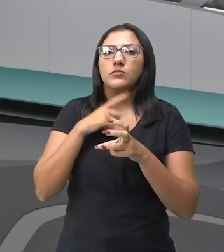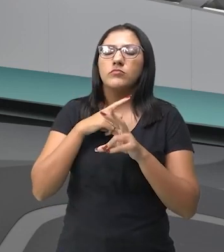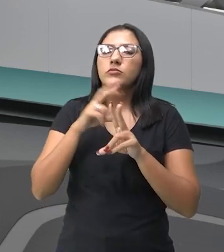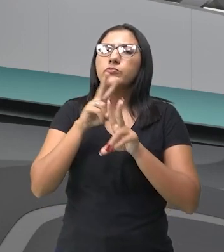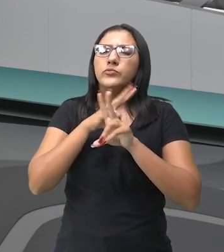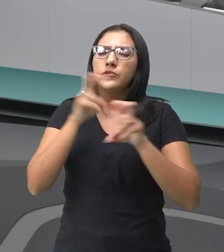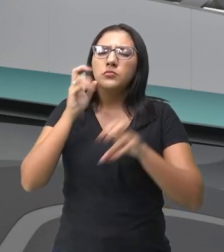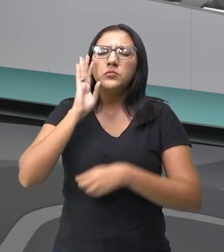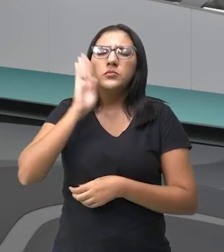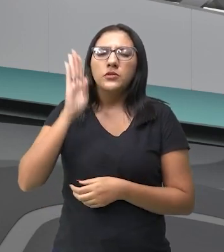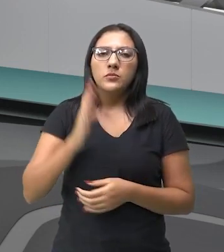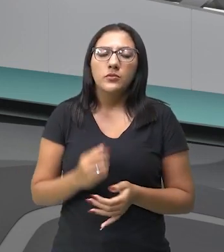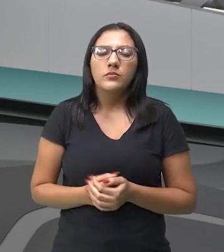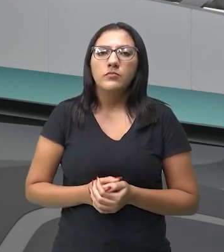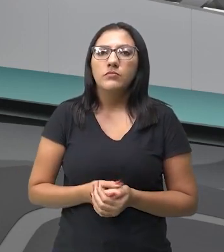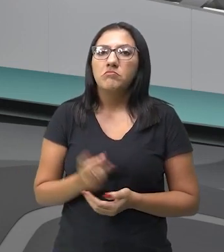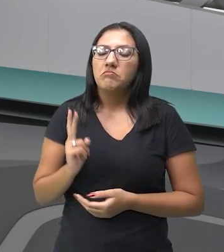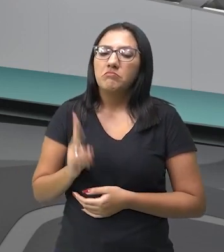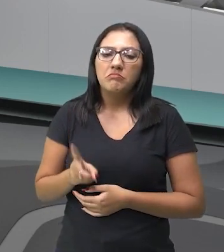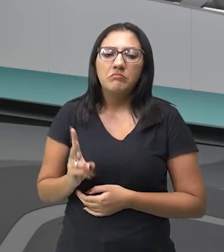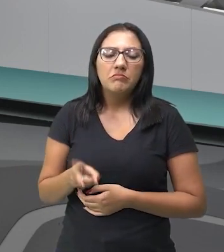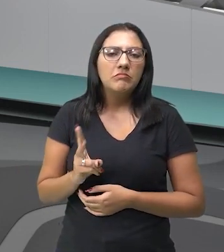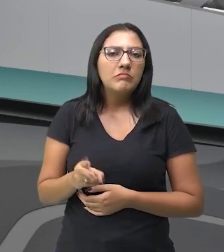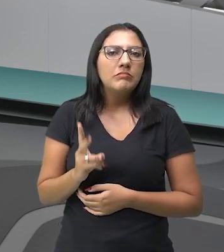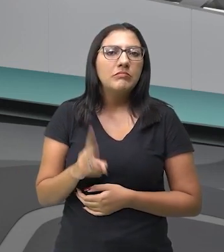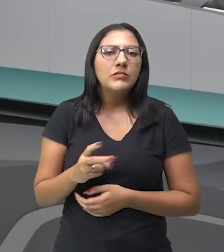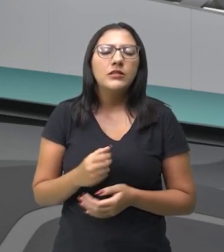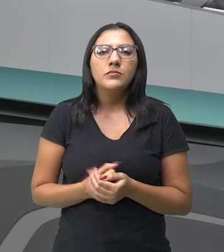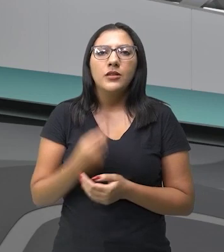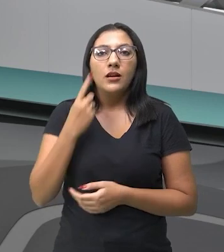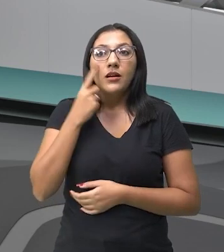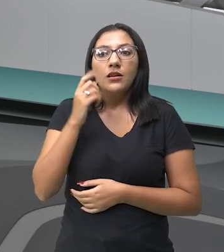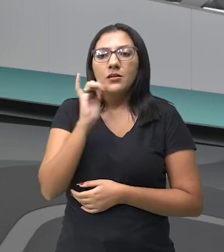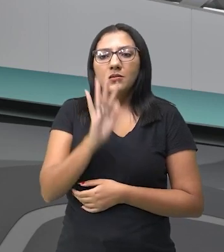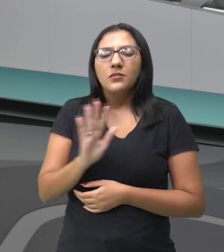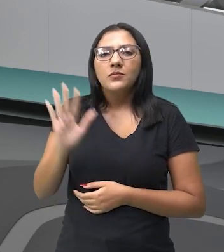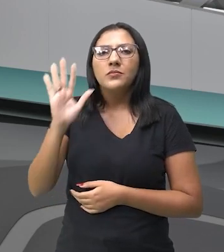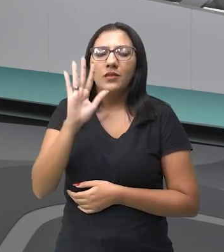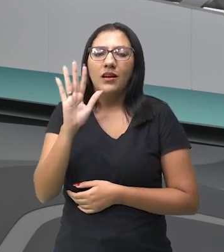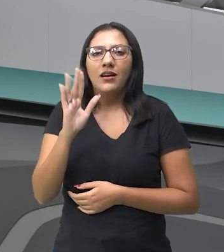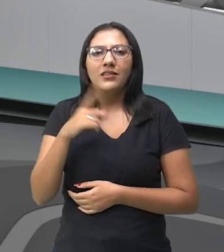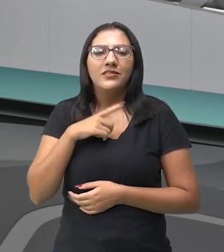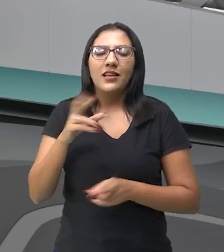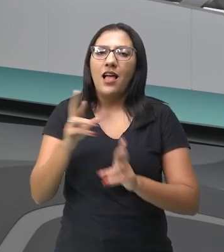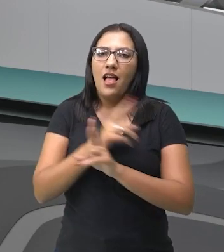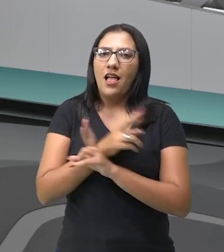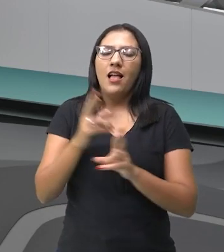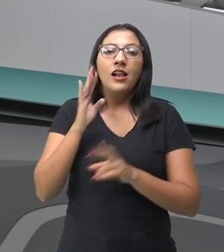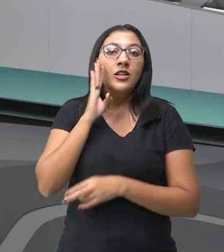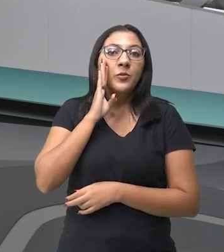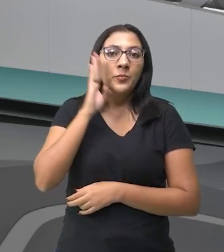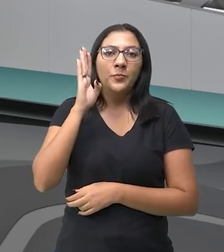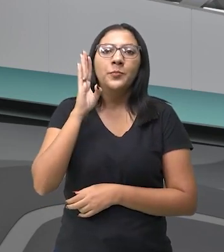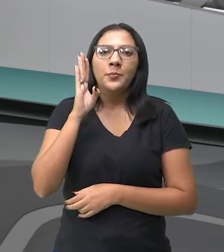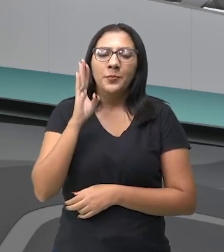fumo. Mais adiante, ele continua a trazer dados numéricos. Ele diz que